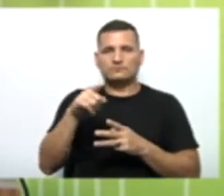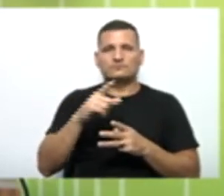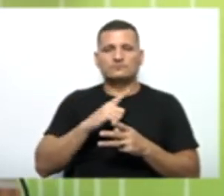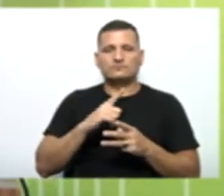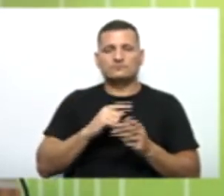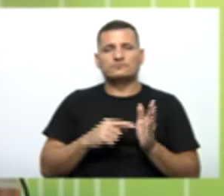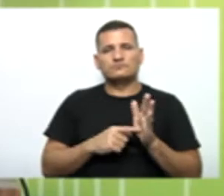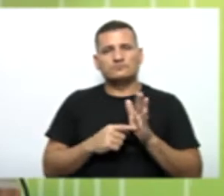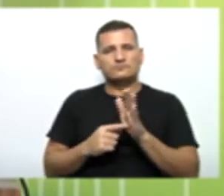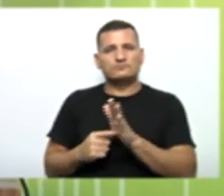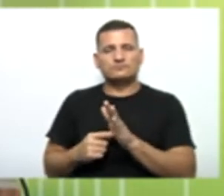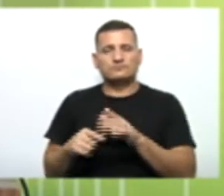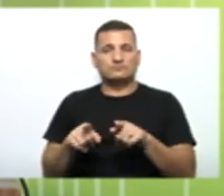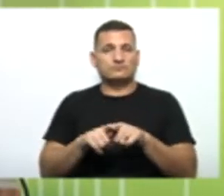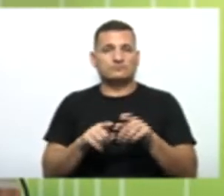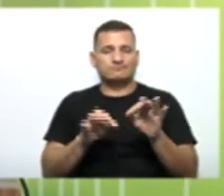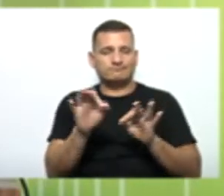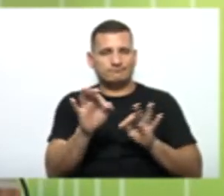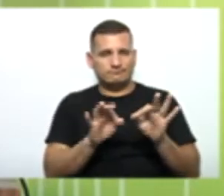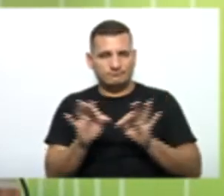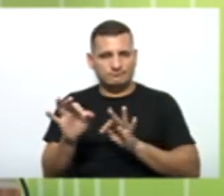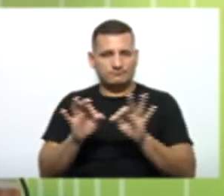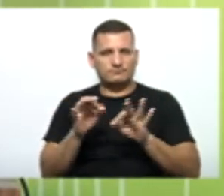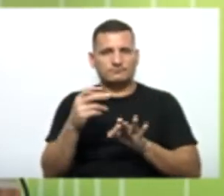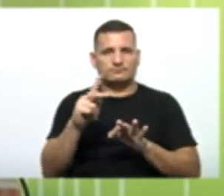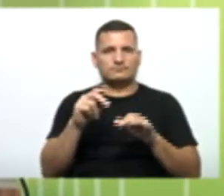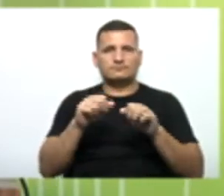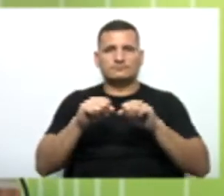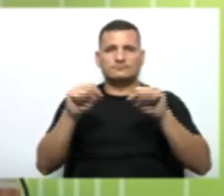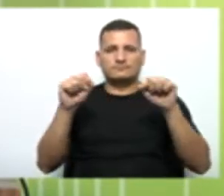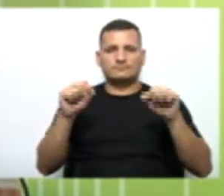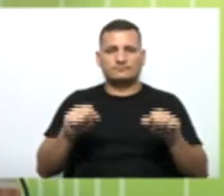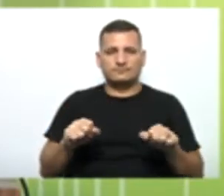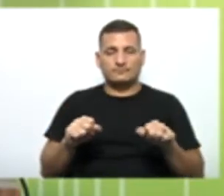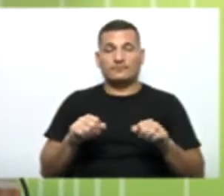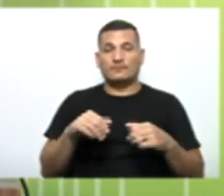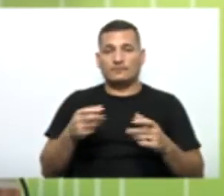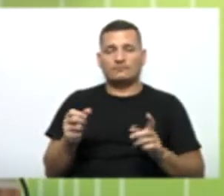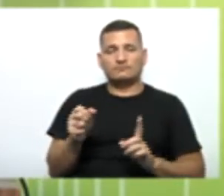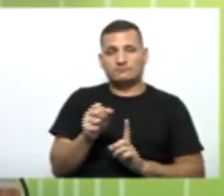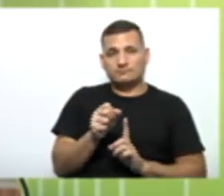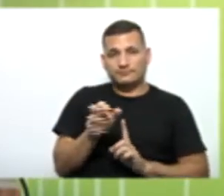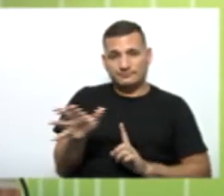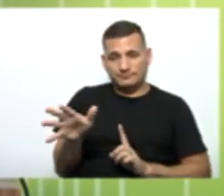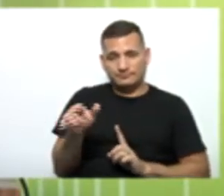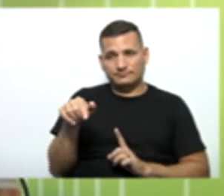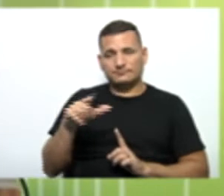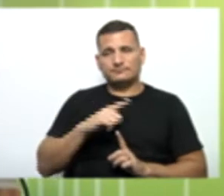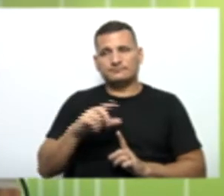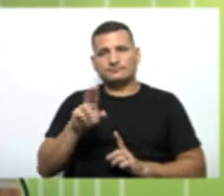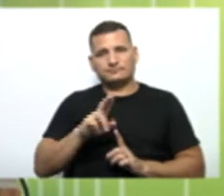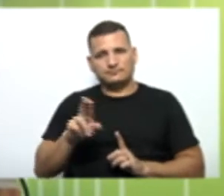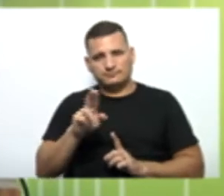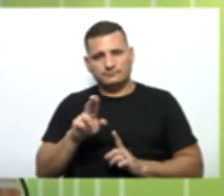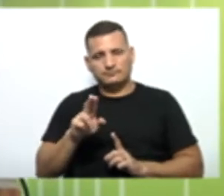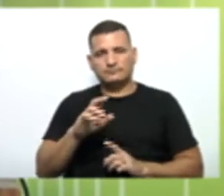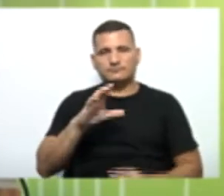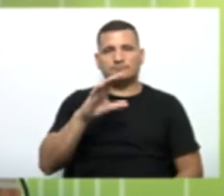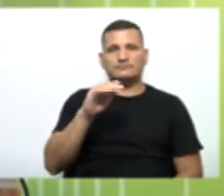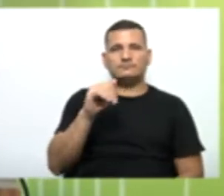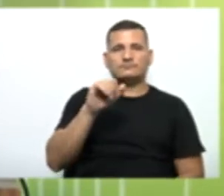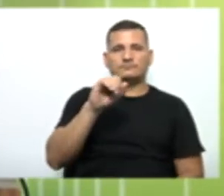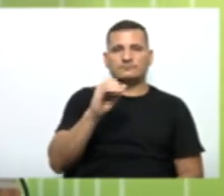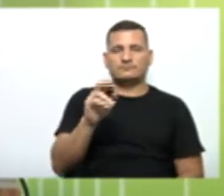estar modelando o seu sistema, ok? Então vamos lá. O extend tem essa função. Um caso de uso,